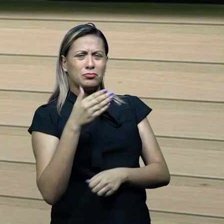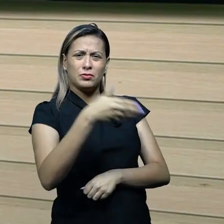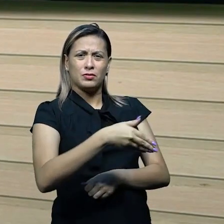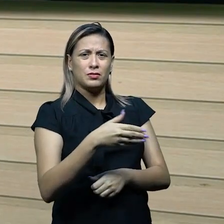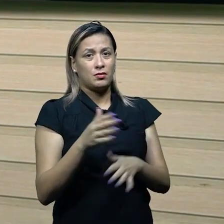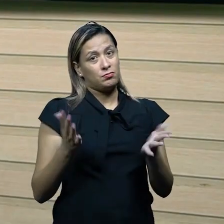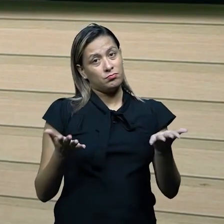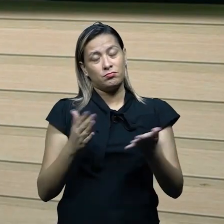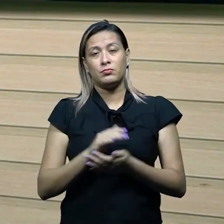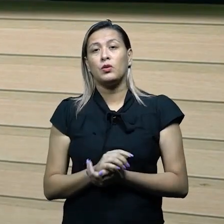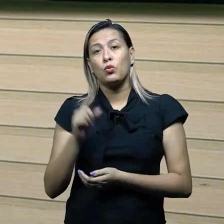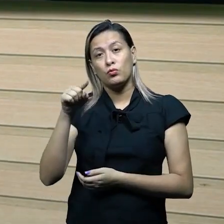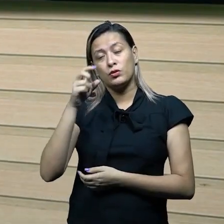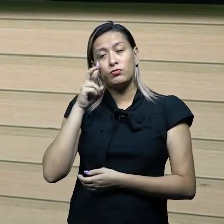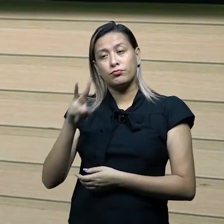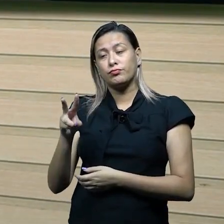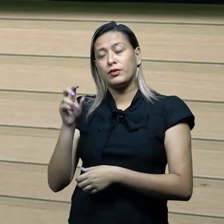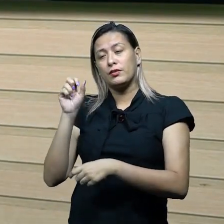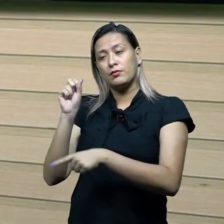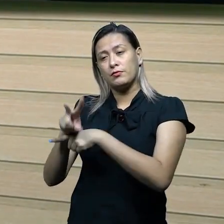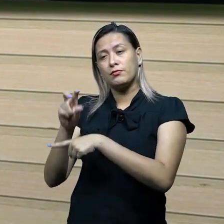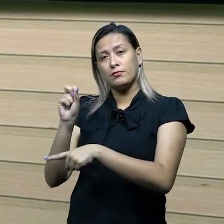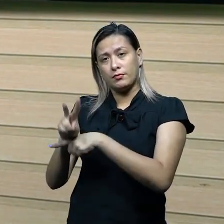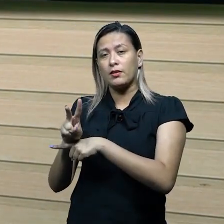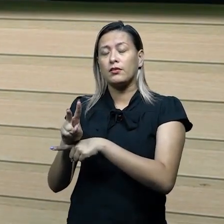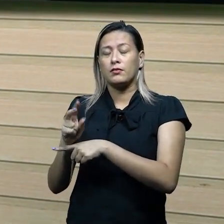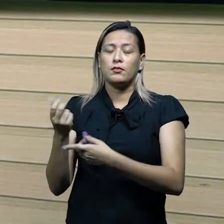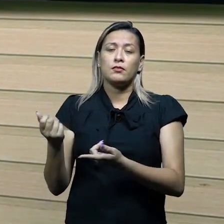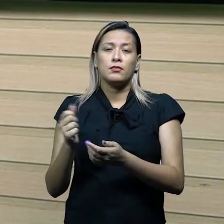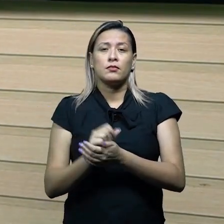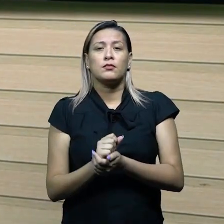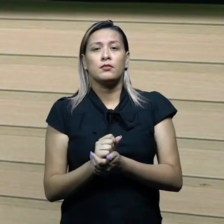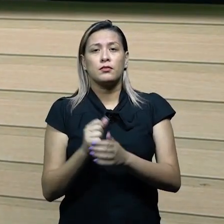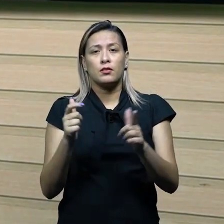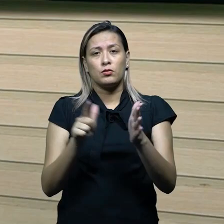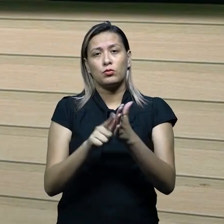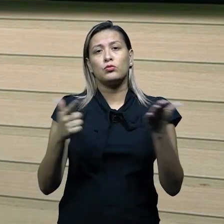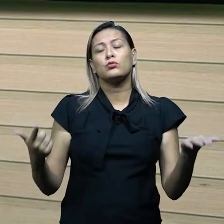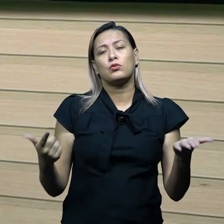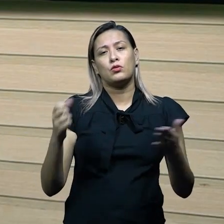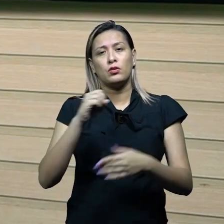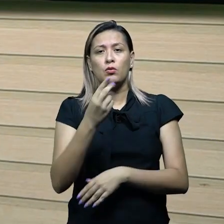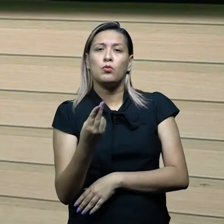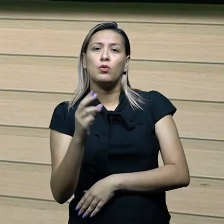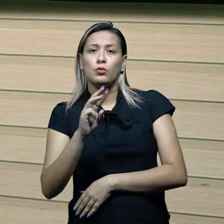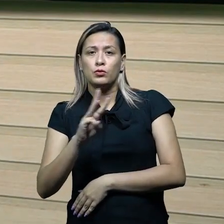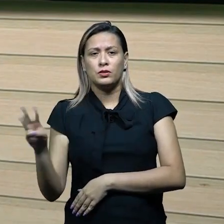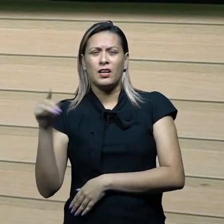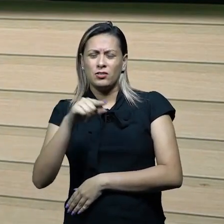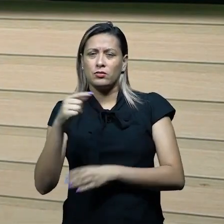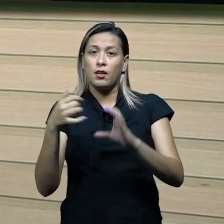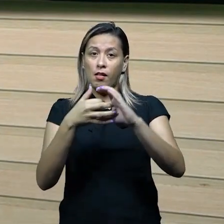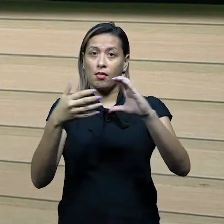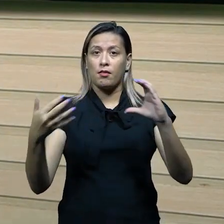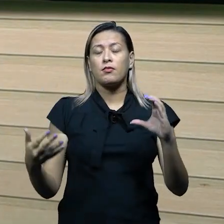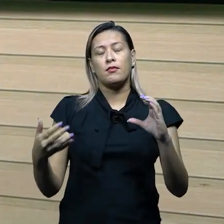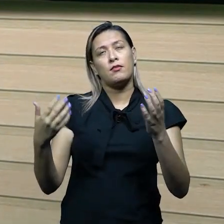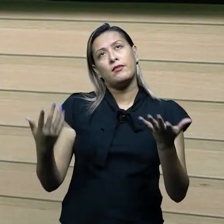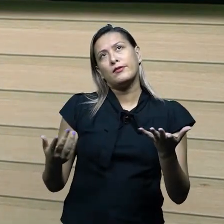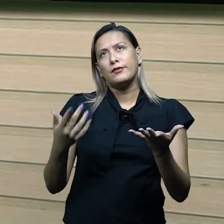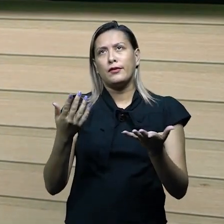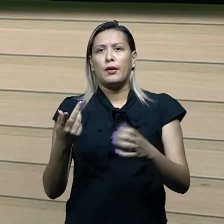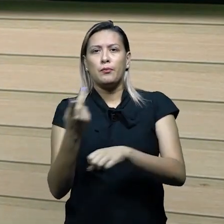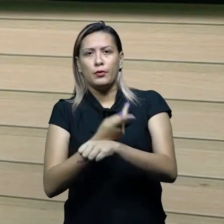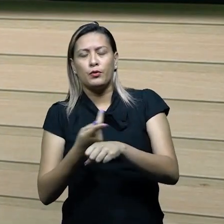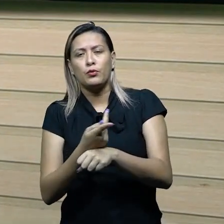vaga disponível em um jornal, em um site, lá não tem um perfil desejado desse candidato, procura-se um vendedor